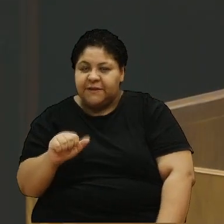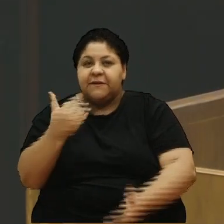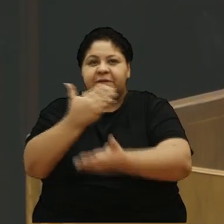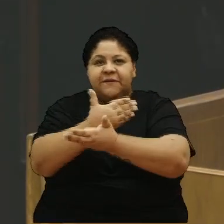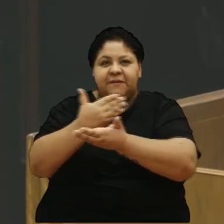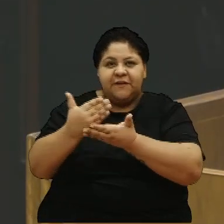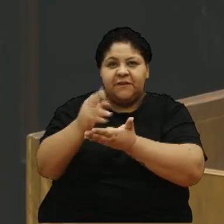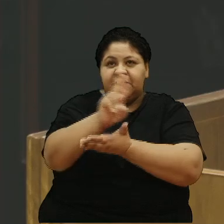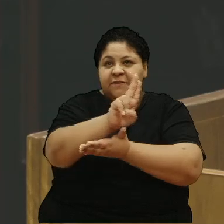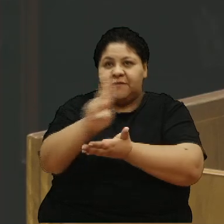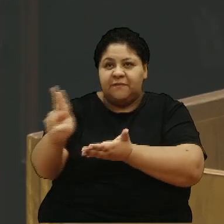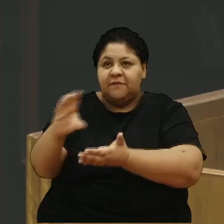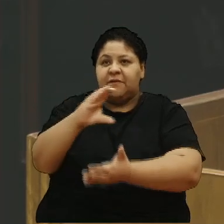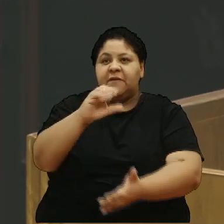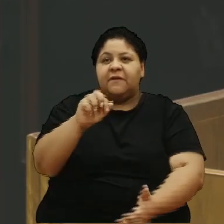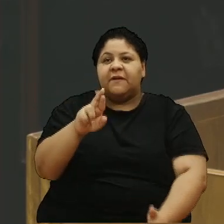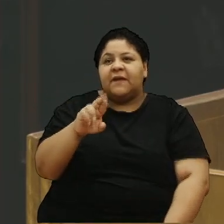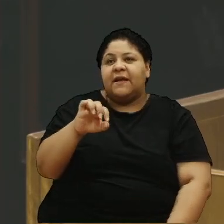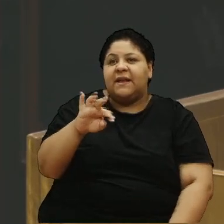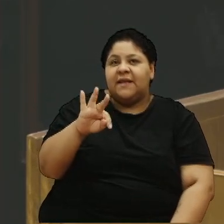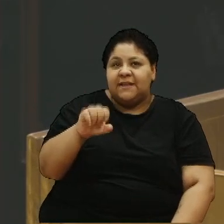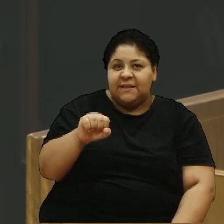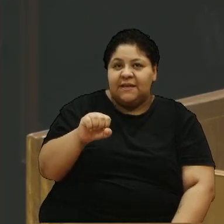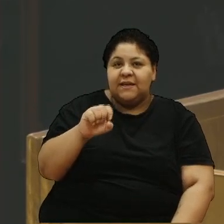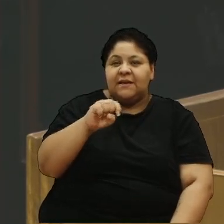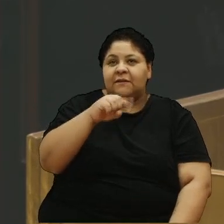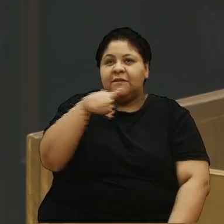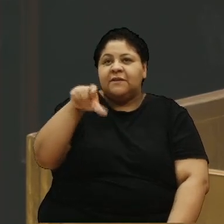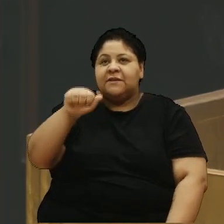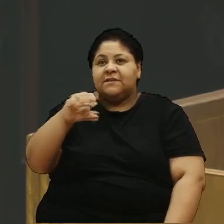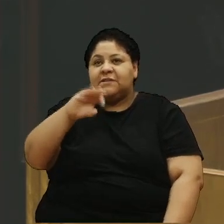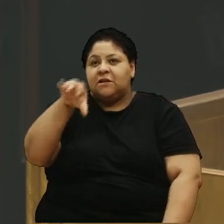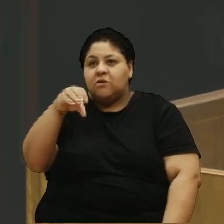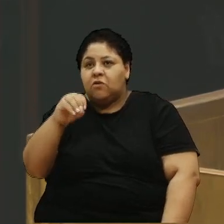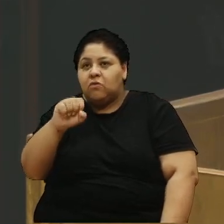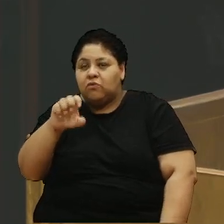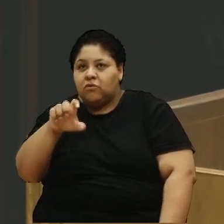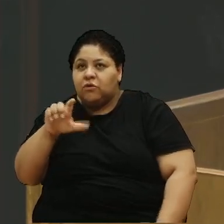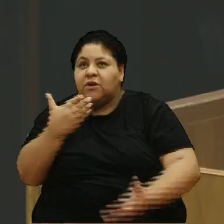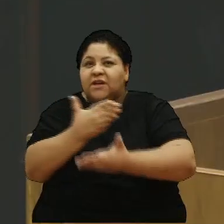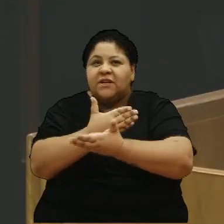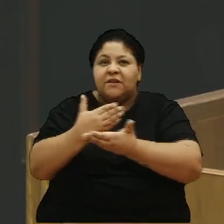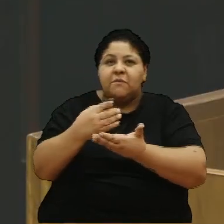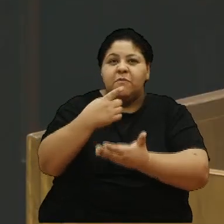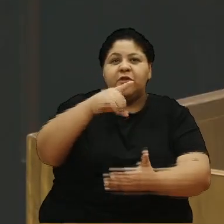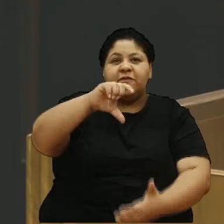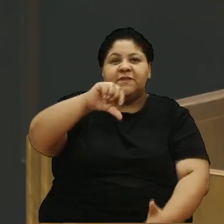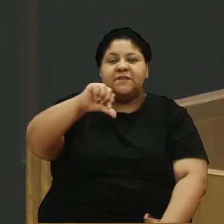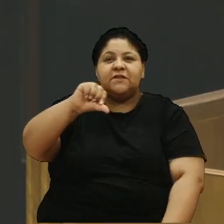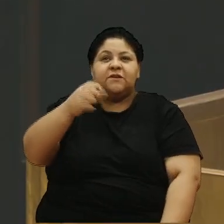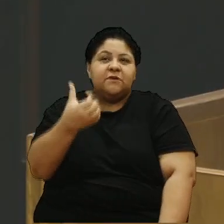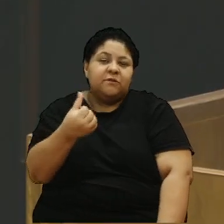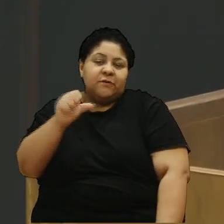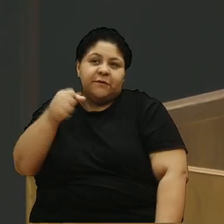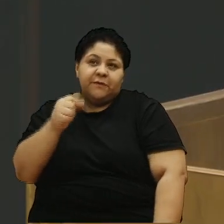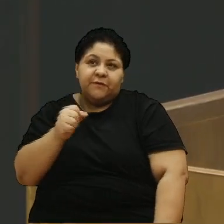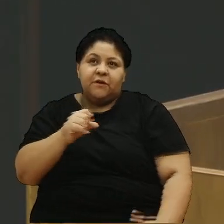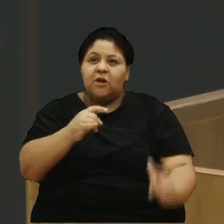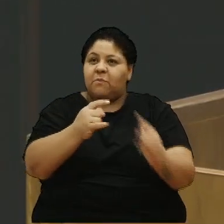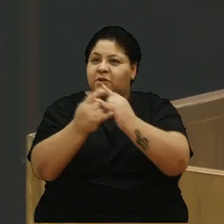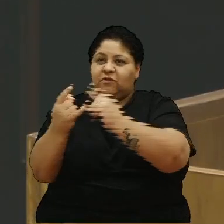Originalmente denominada Caritas São José, foi fundada em 1968 a Educaritá, que é uma instituição sem